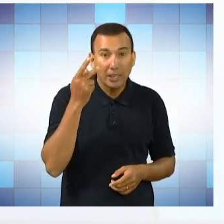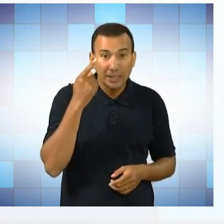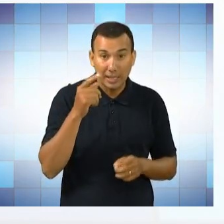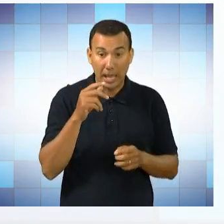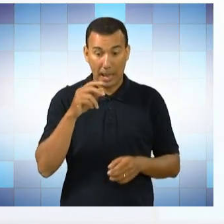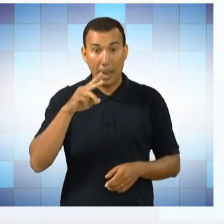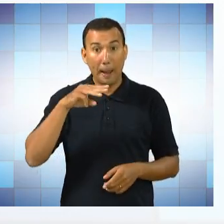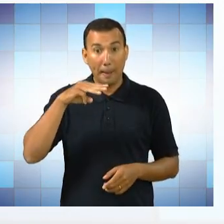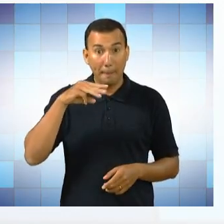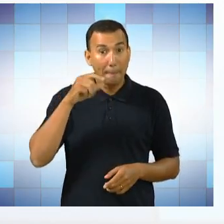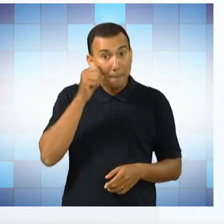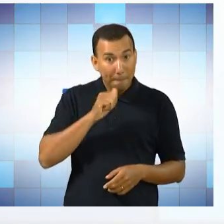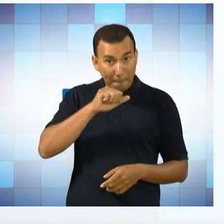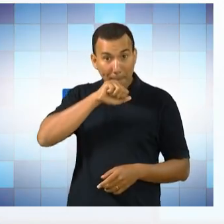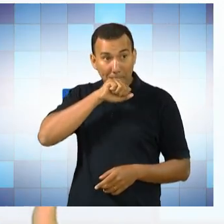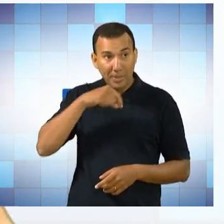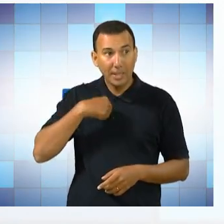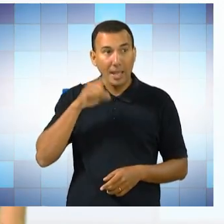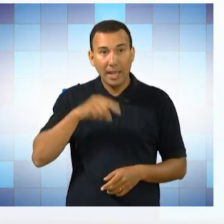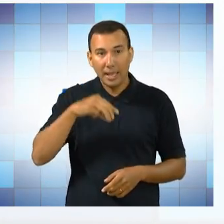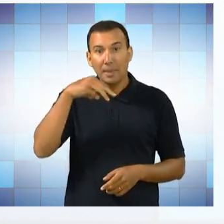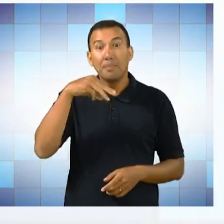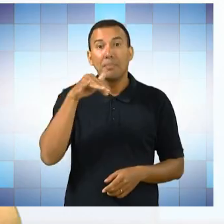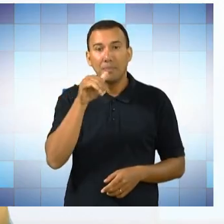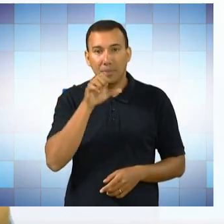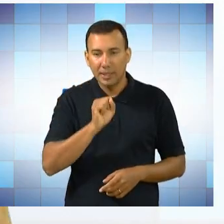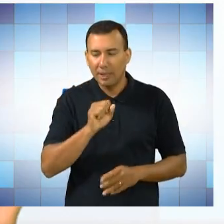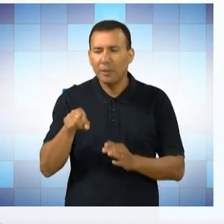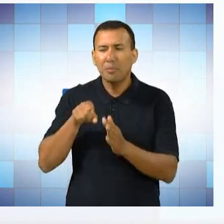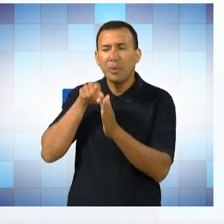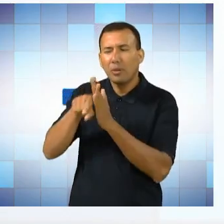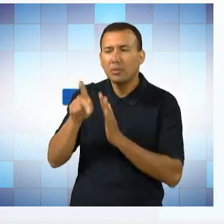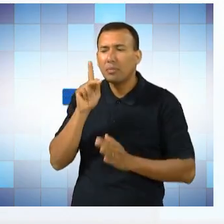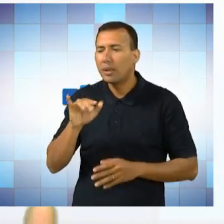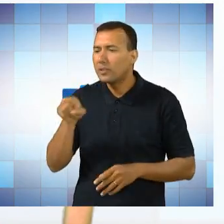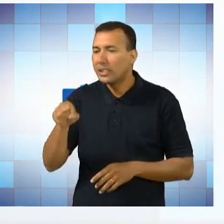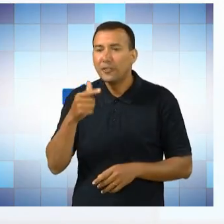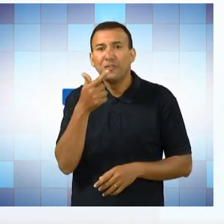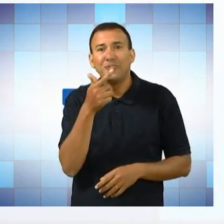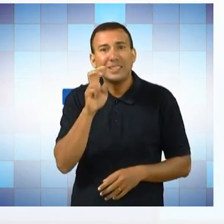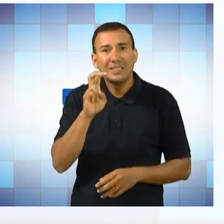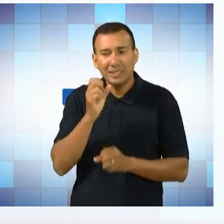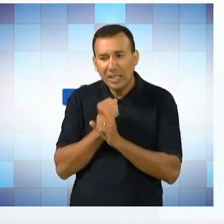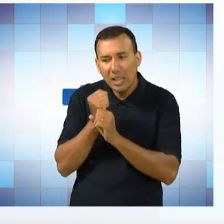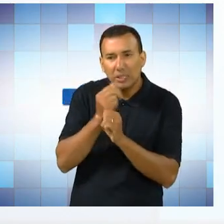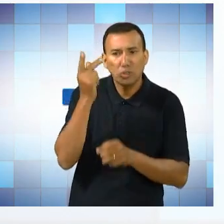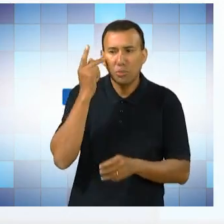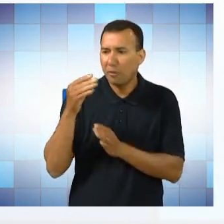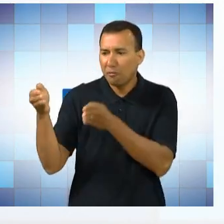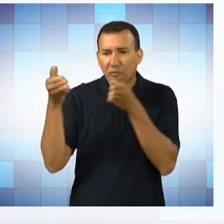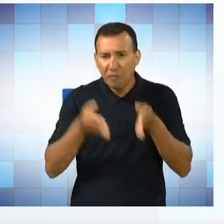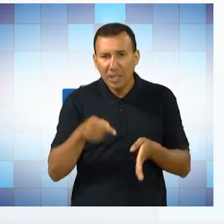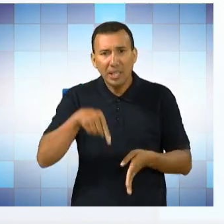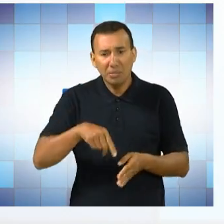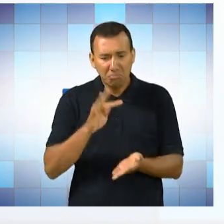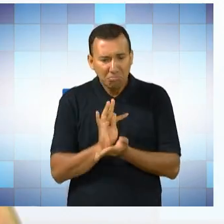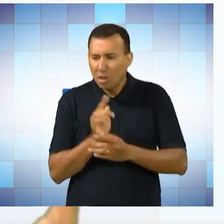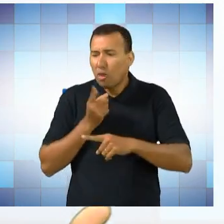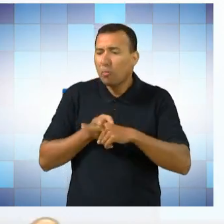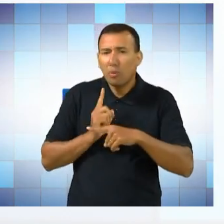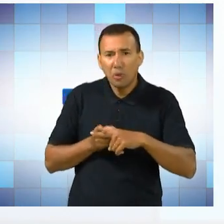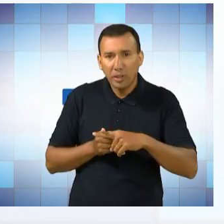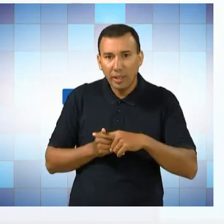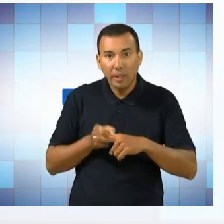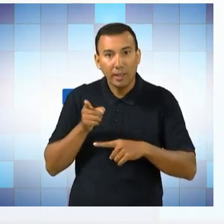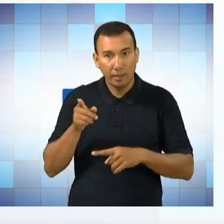e eu perguntava para o meu pai, pai, por que o senhor morou 25 anos em São Paulo, por que o senhor veio para Terezina? E foi aqui o